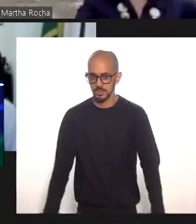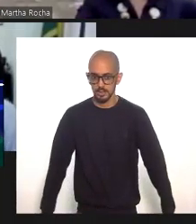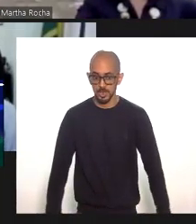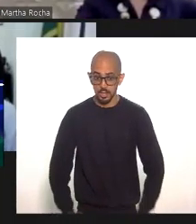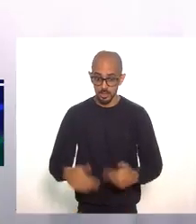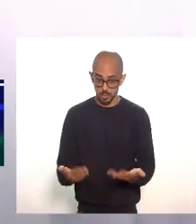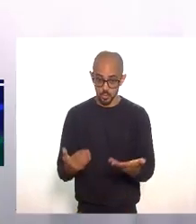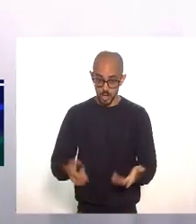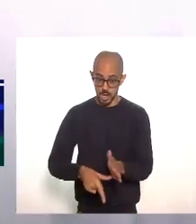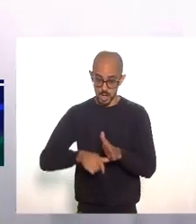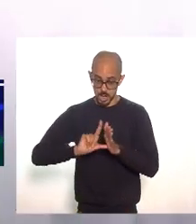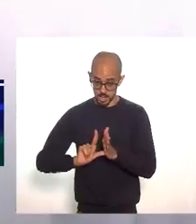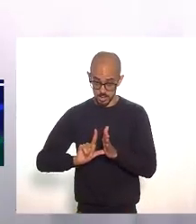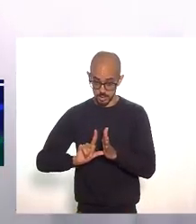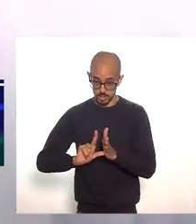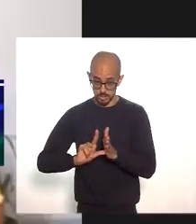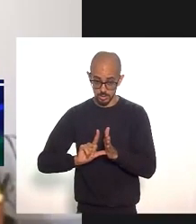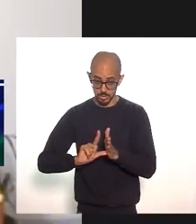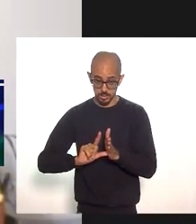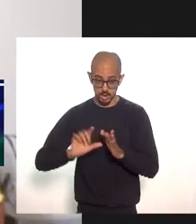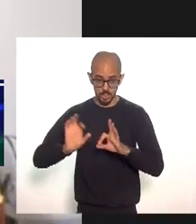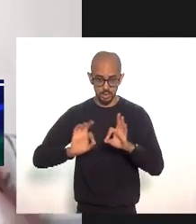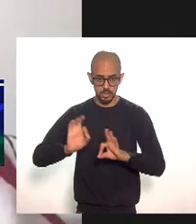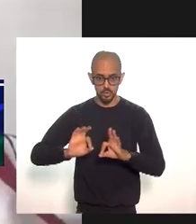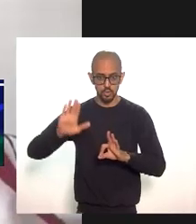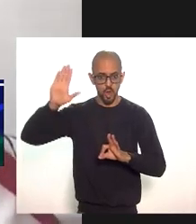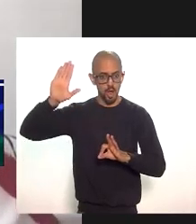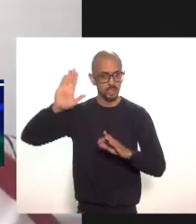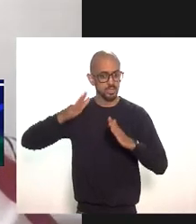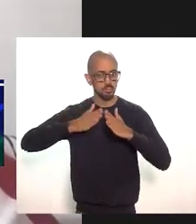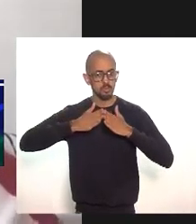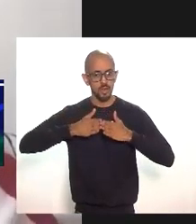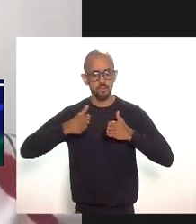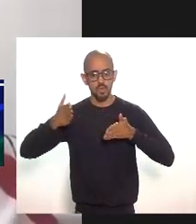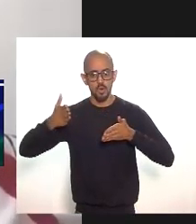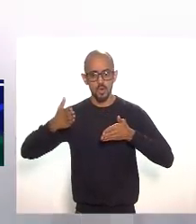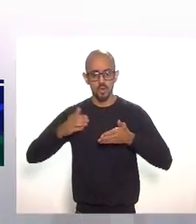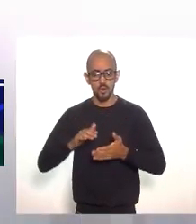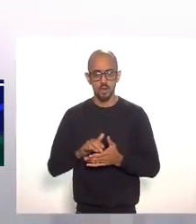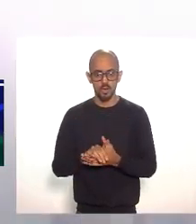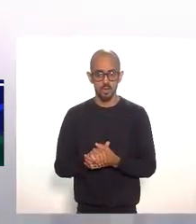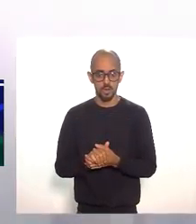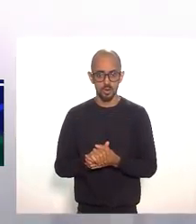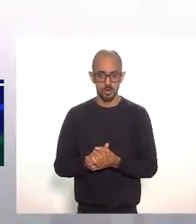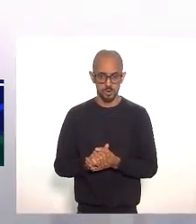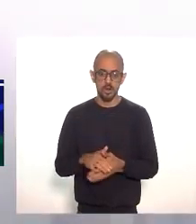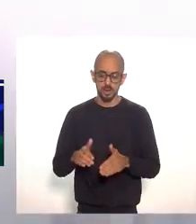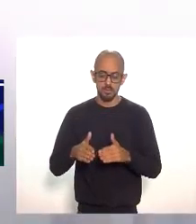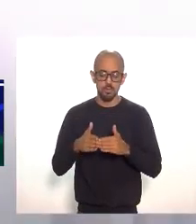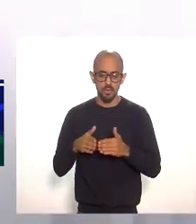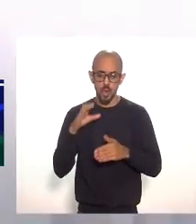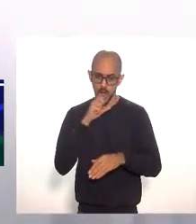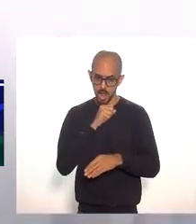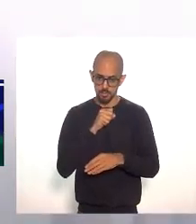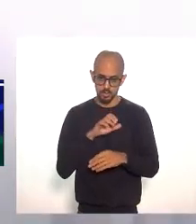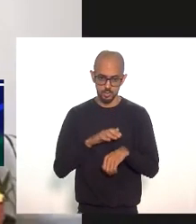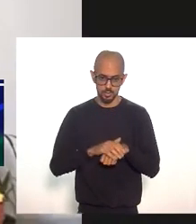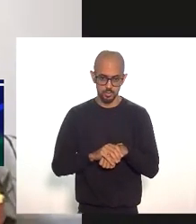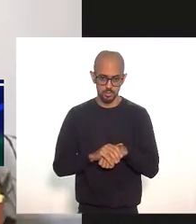Antes de ir para a segunda sessão, conforme... Questão de ordem, senhora presidenta. Questão de ordem, seja breve, deputada.